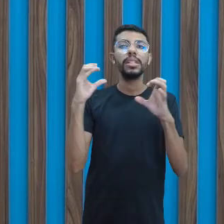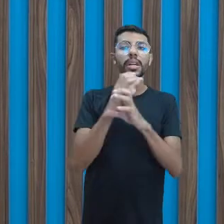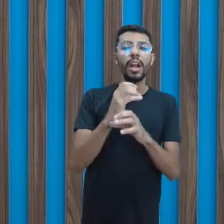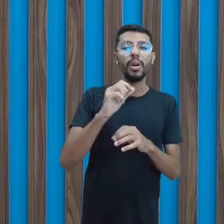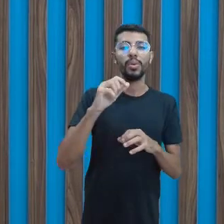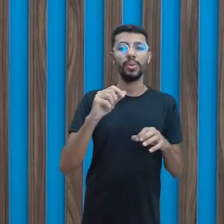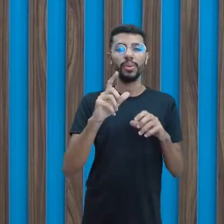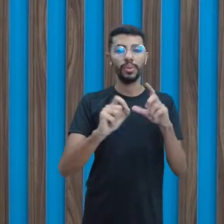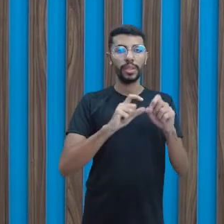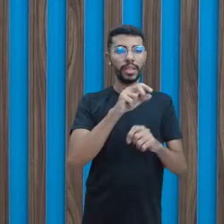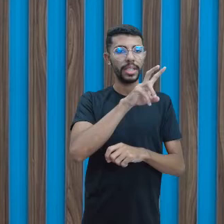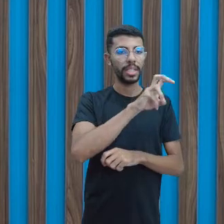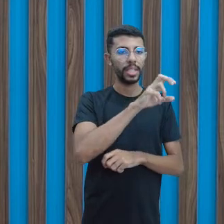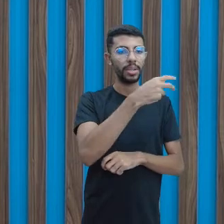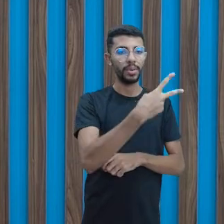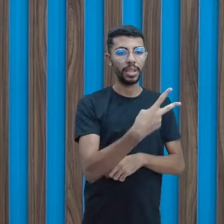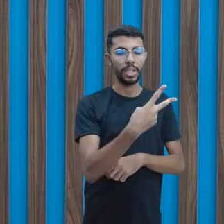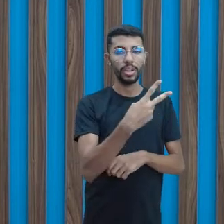pedindo